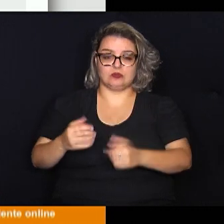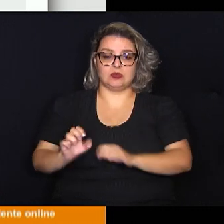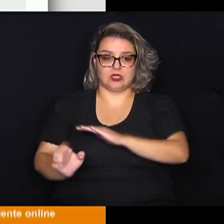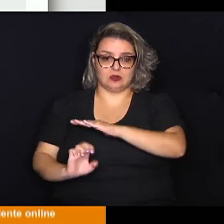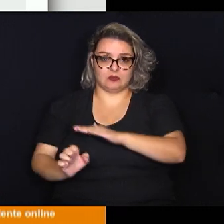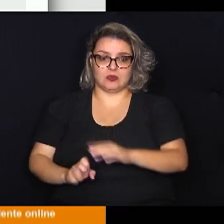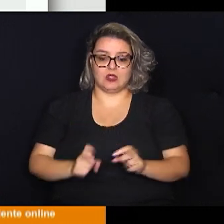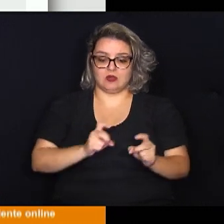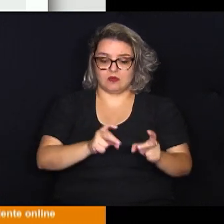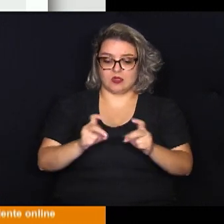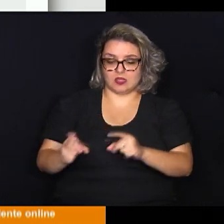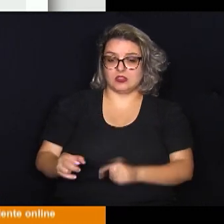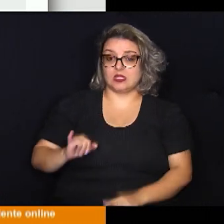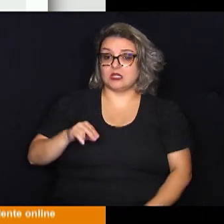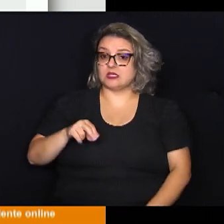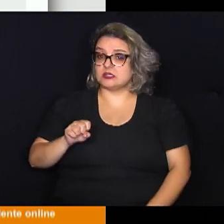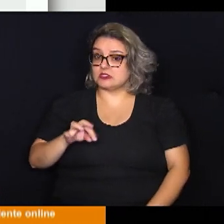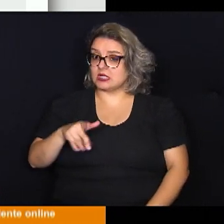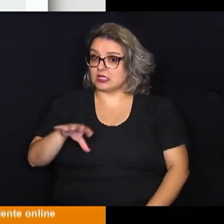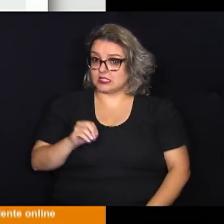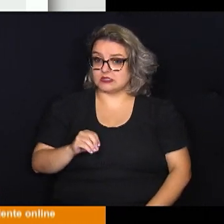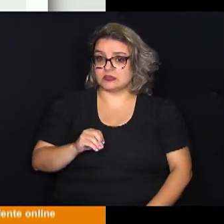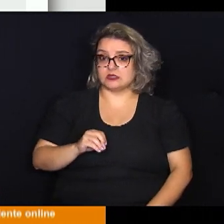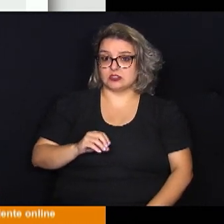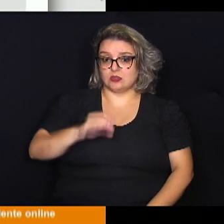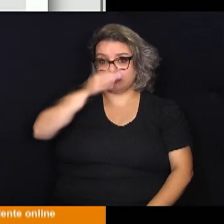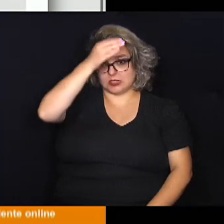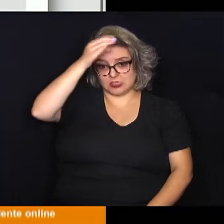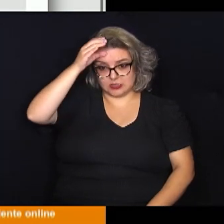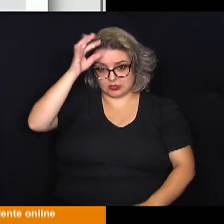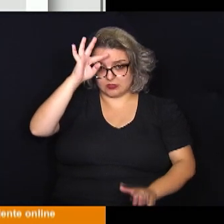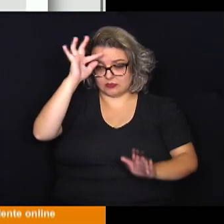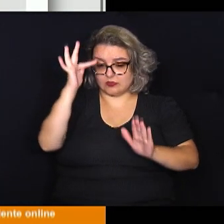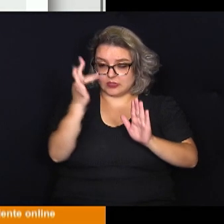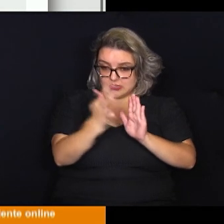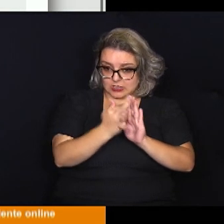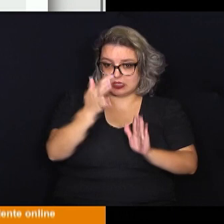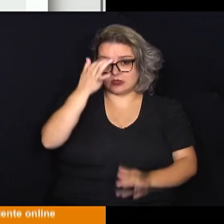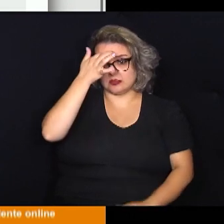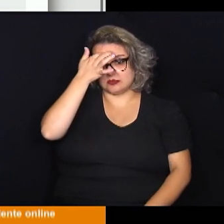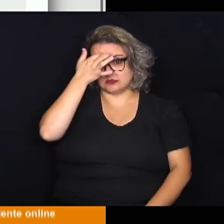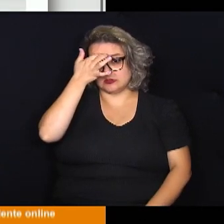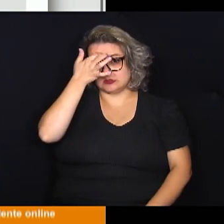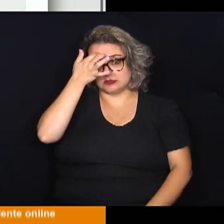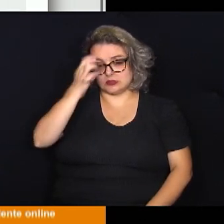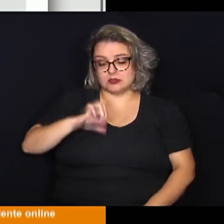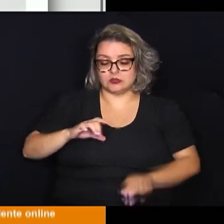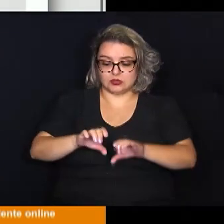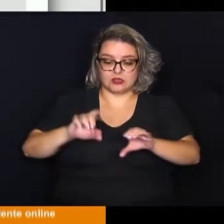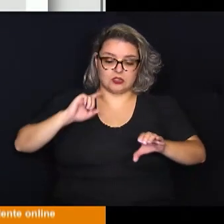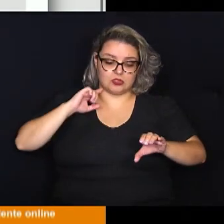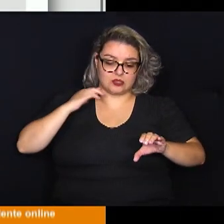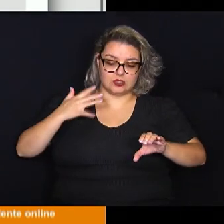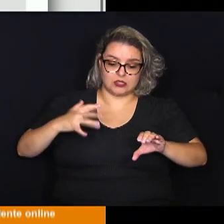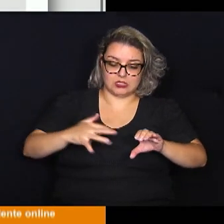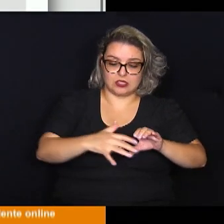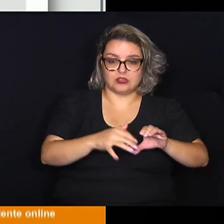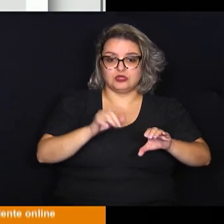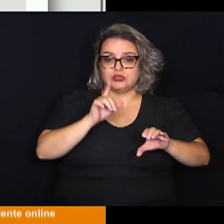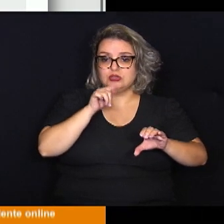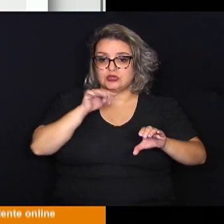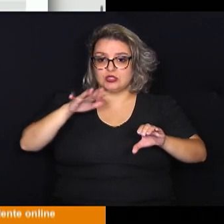realizando instalações e fidelizando clientes. Temos ainda de encanador, encarregador de